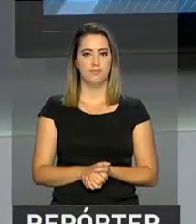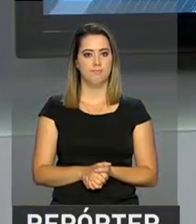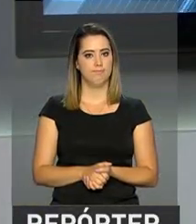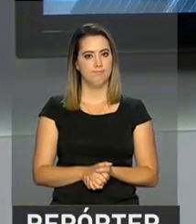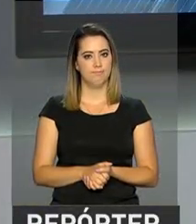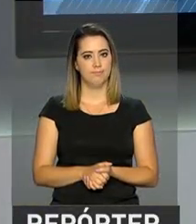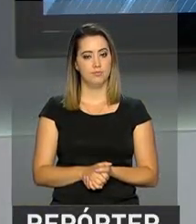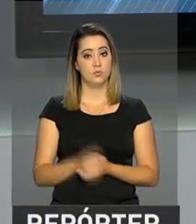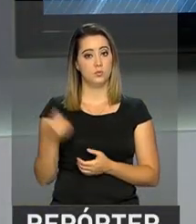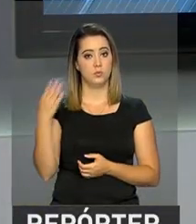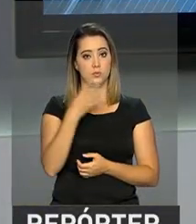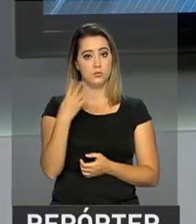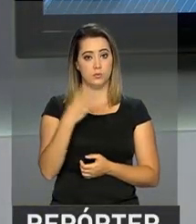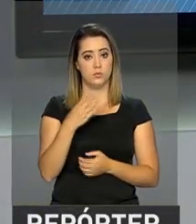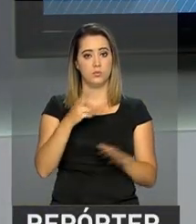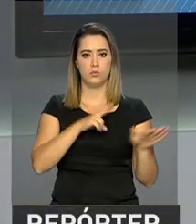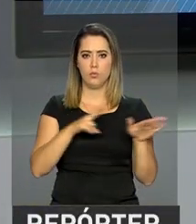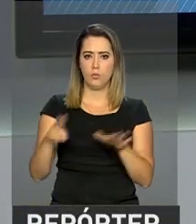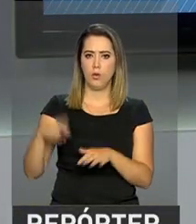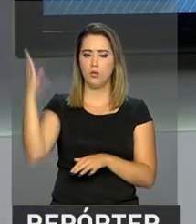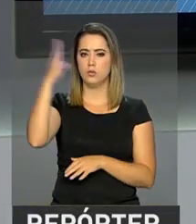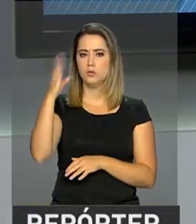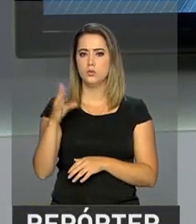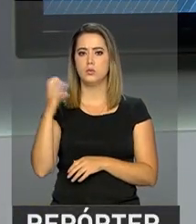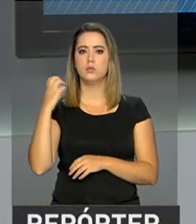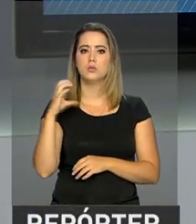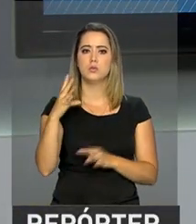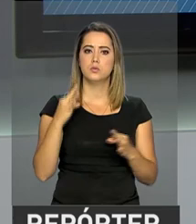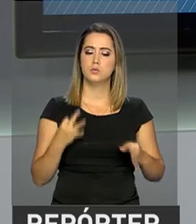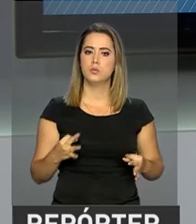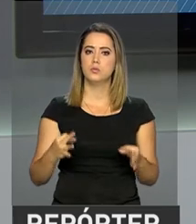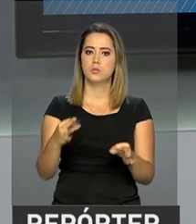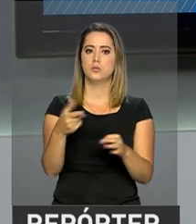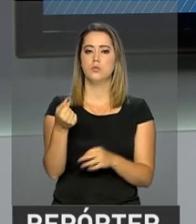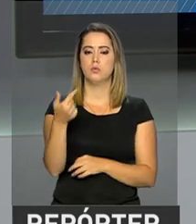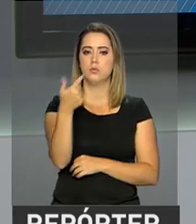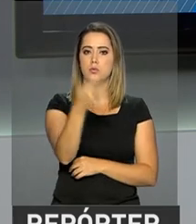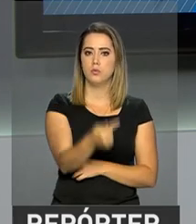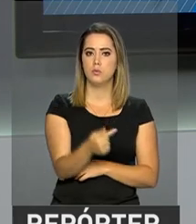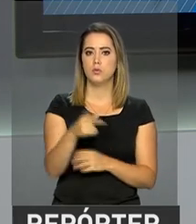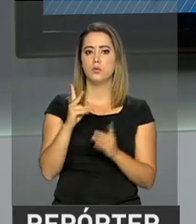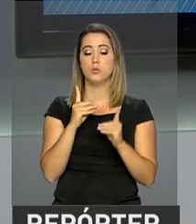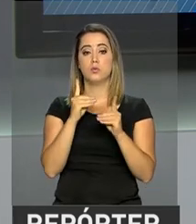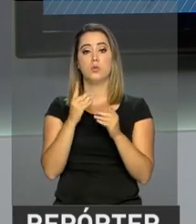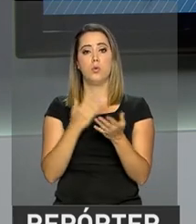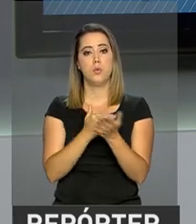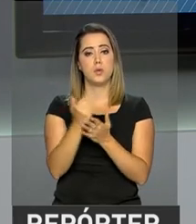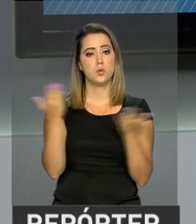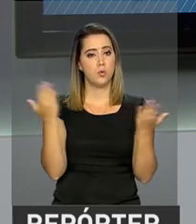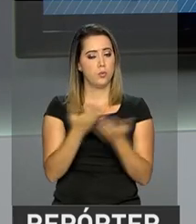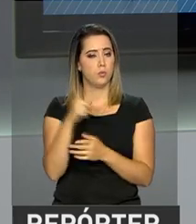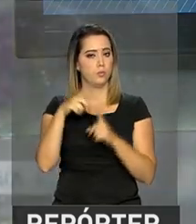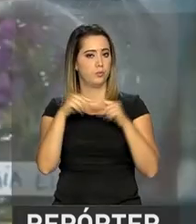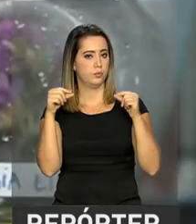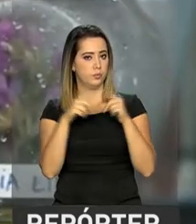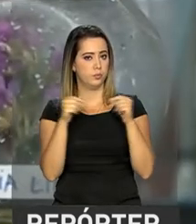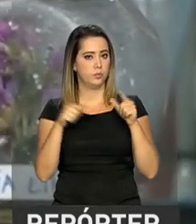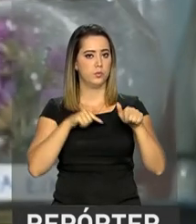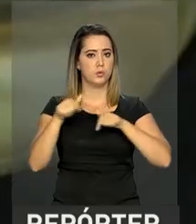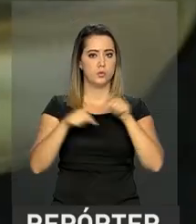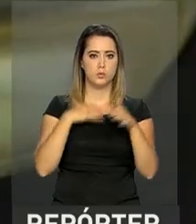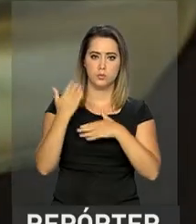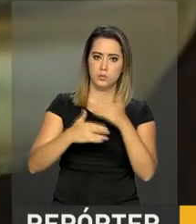a 14ª semana nacional de ciência e tecnologia 2017 começou hoje em brasília os